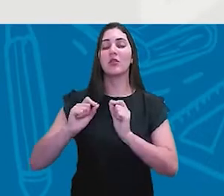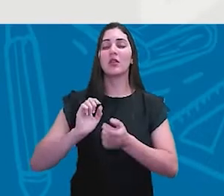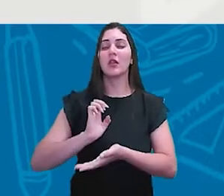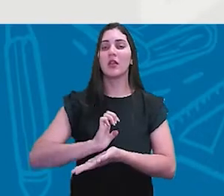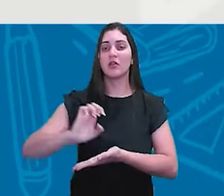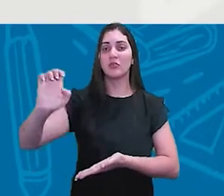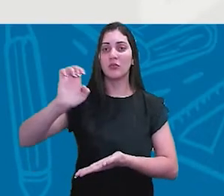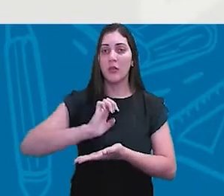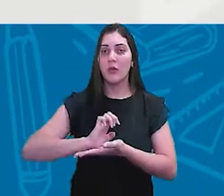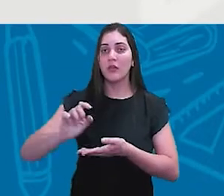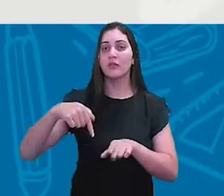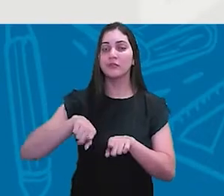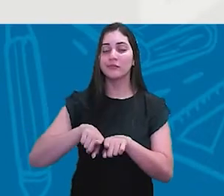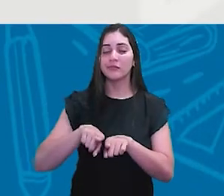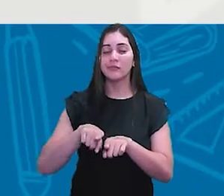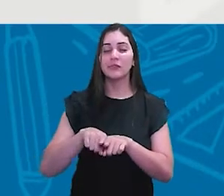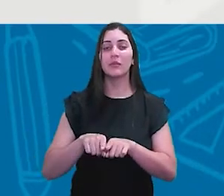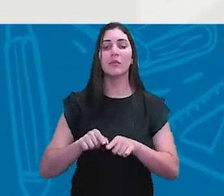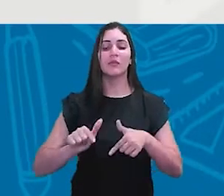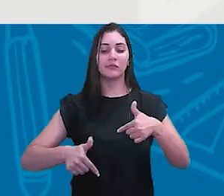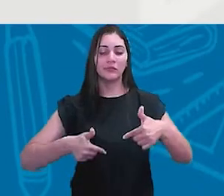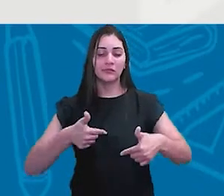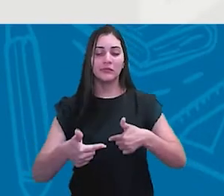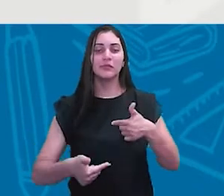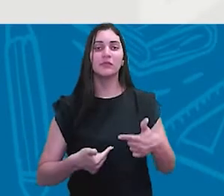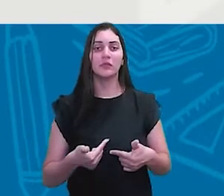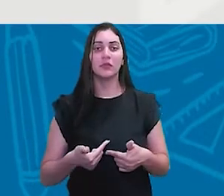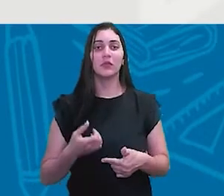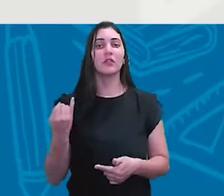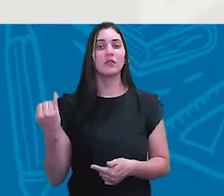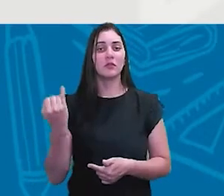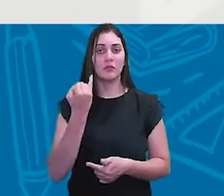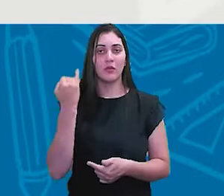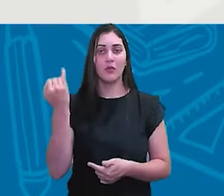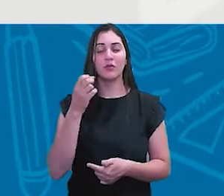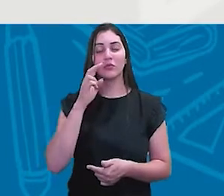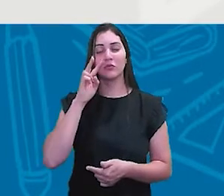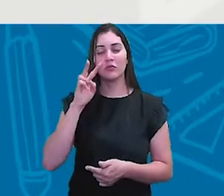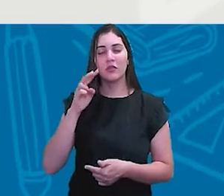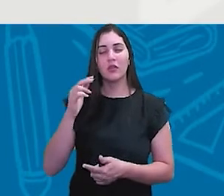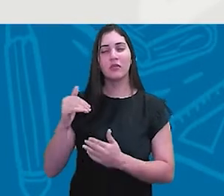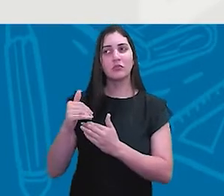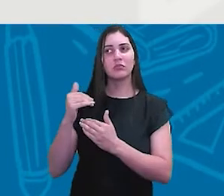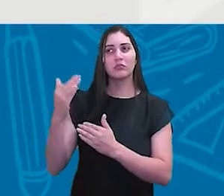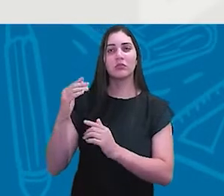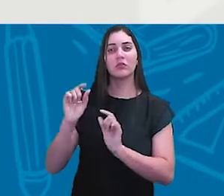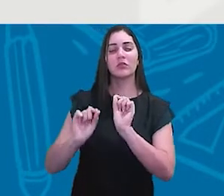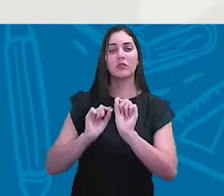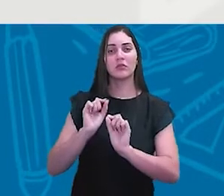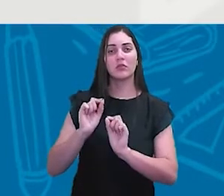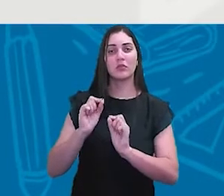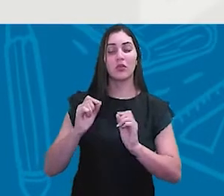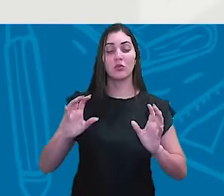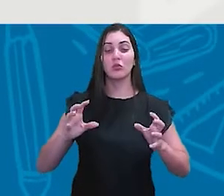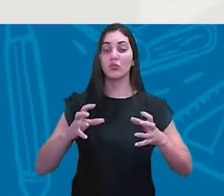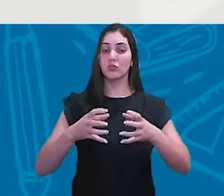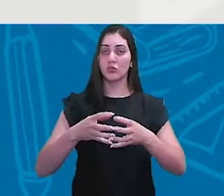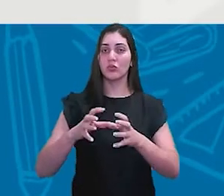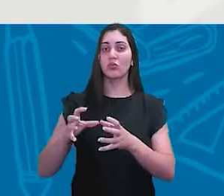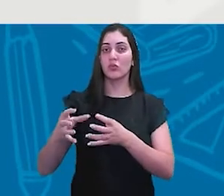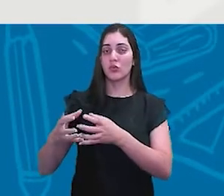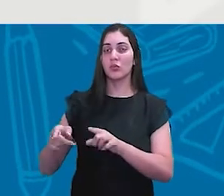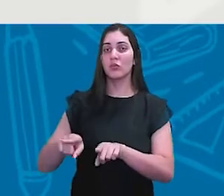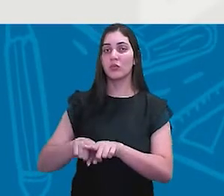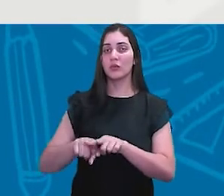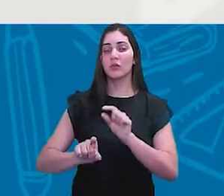de empregos, né? Então, isso vai ser importante para a gente ver um pouco mais na frente a questão dos blocos também, que a gente vai